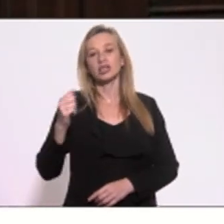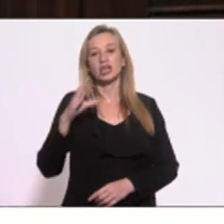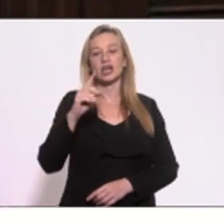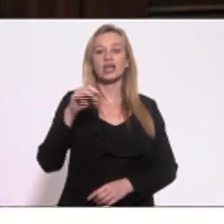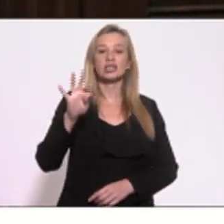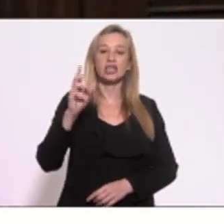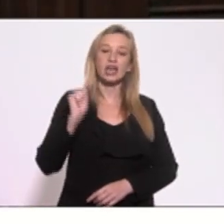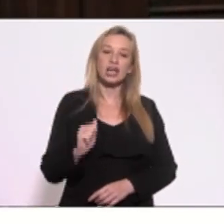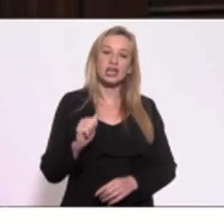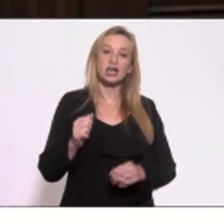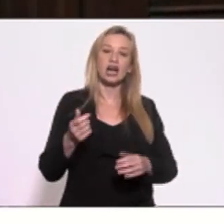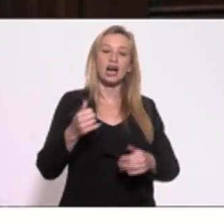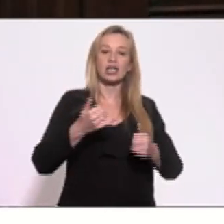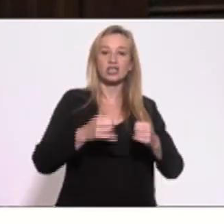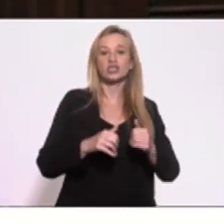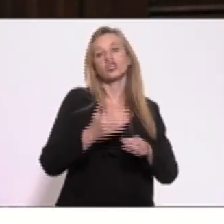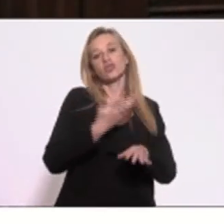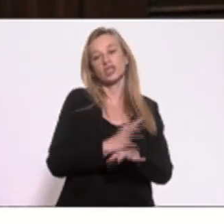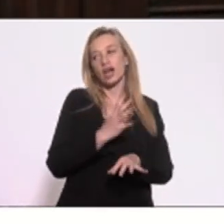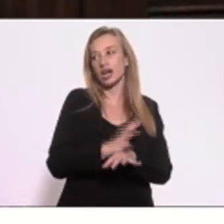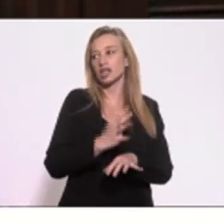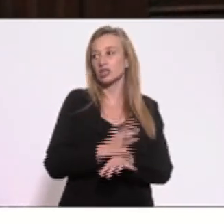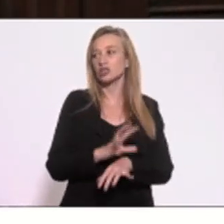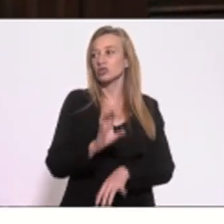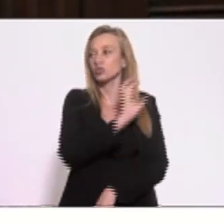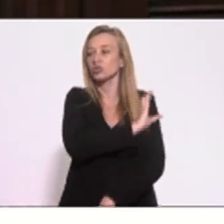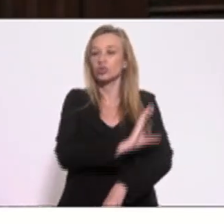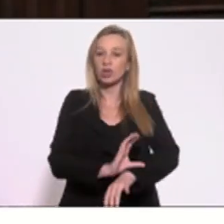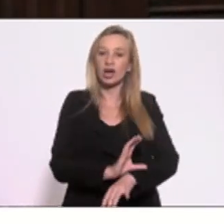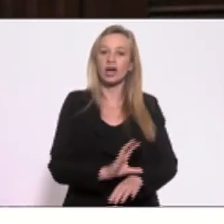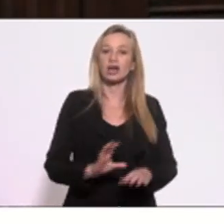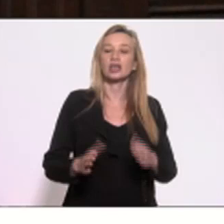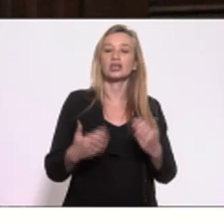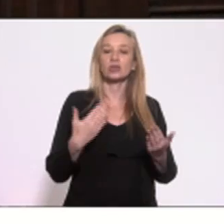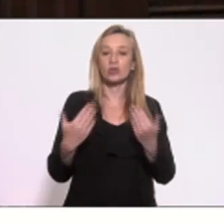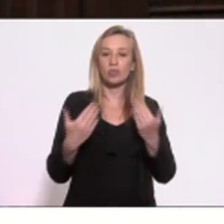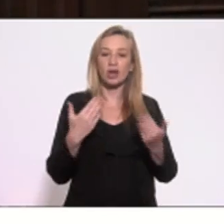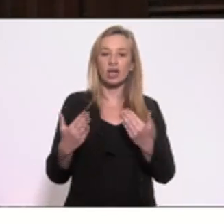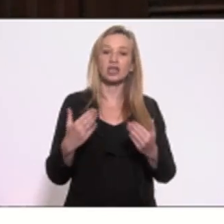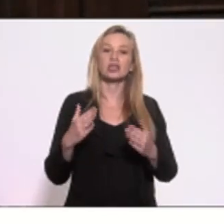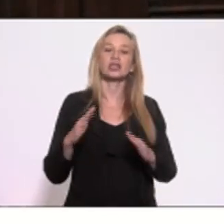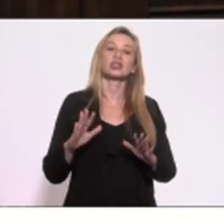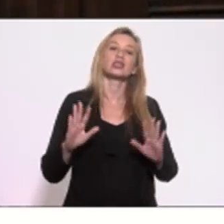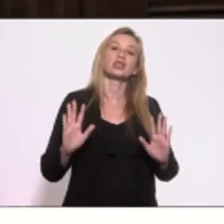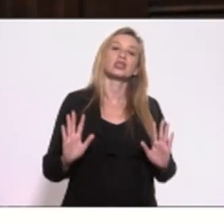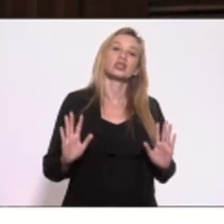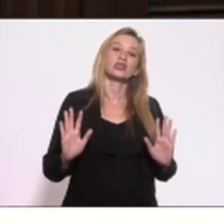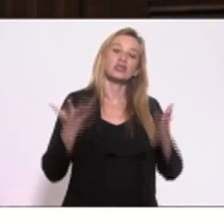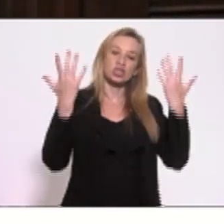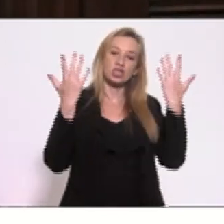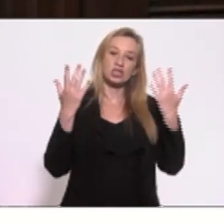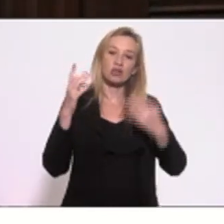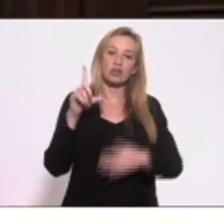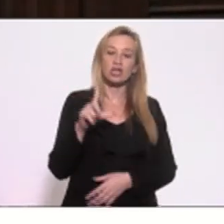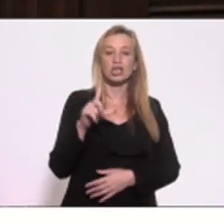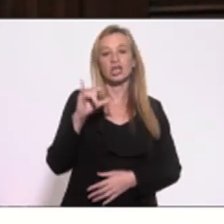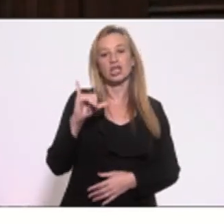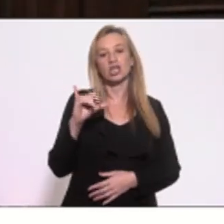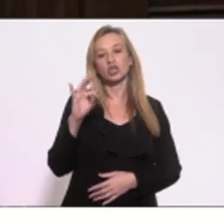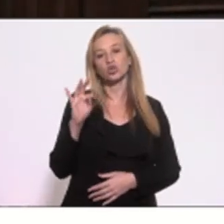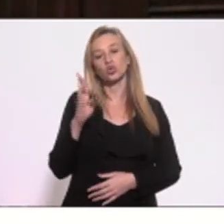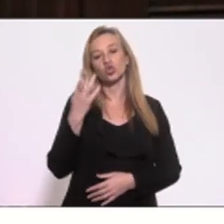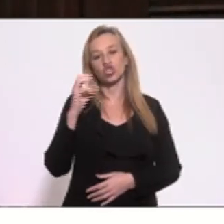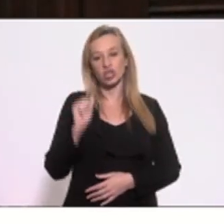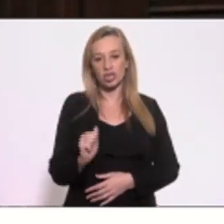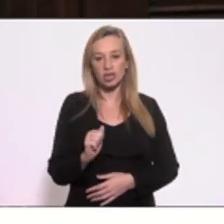atividades culturais em paralelo ao calendário de celebrações litúrgicas. Hoje nós tivemos aqui